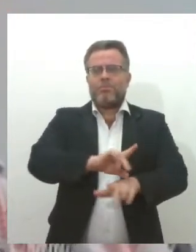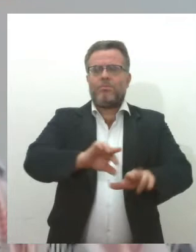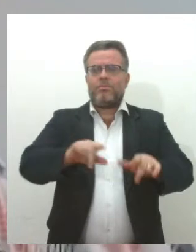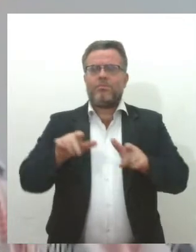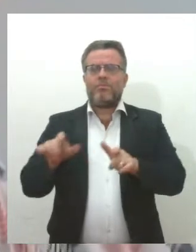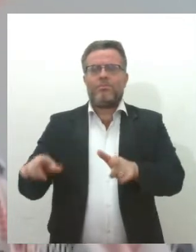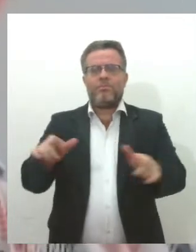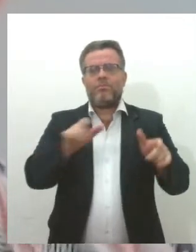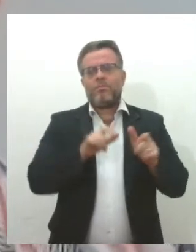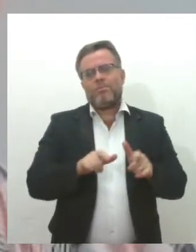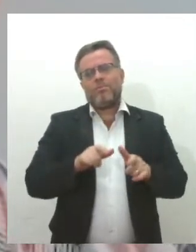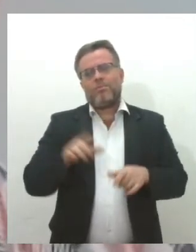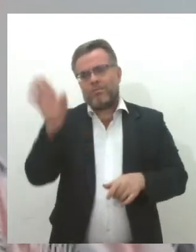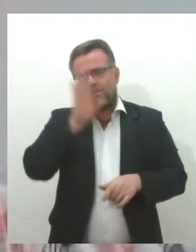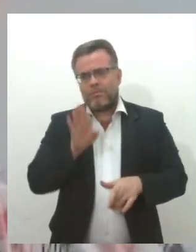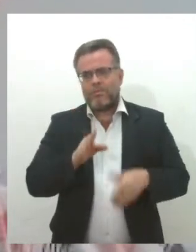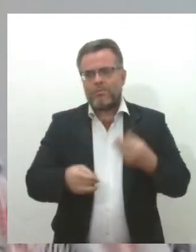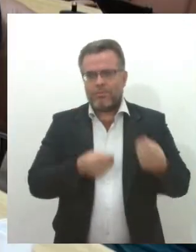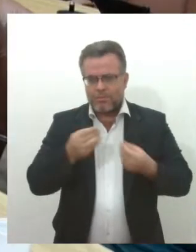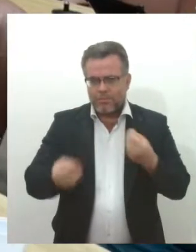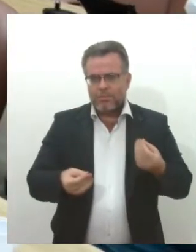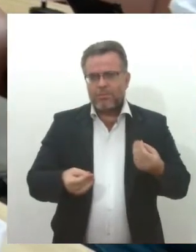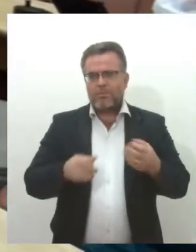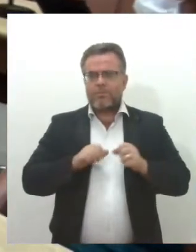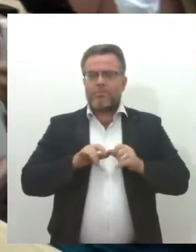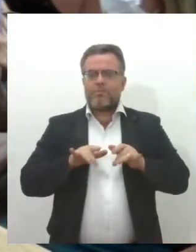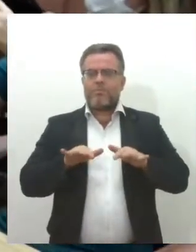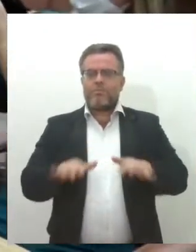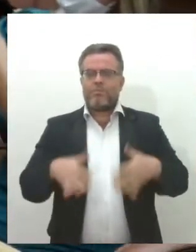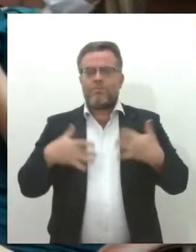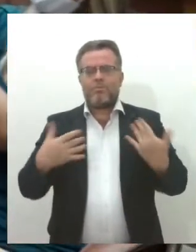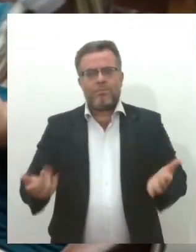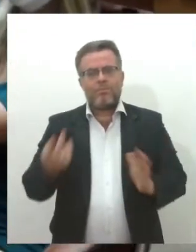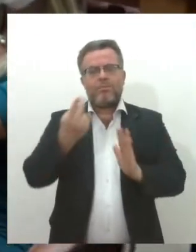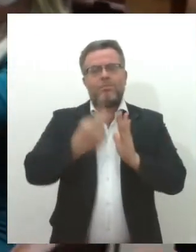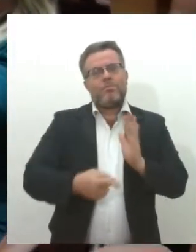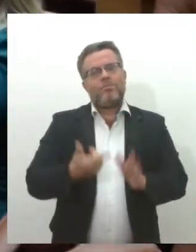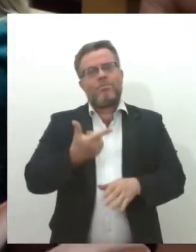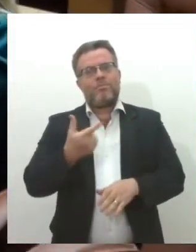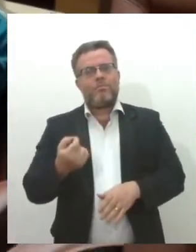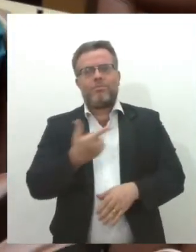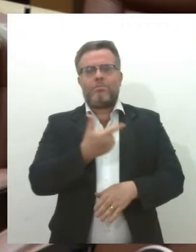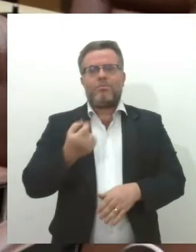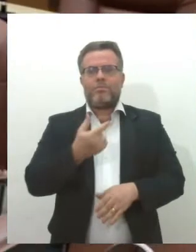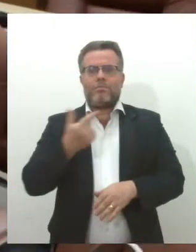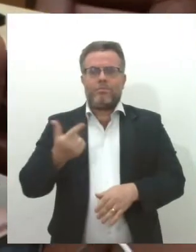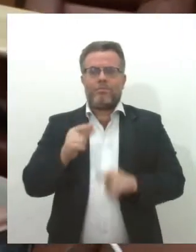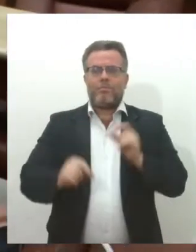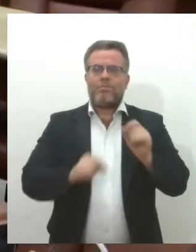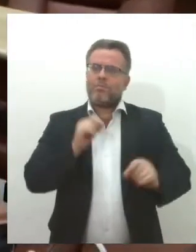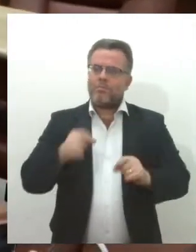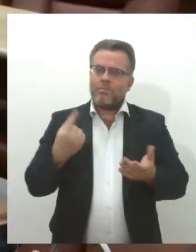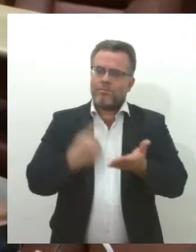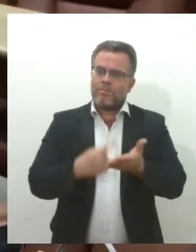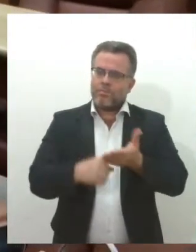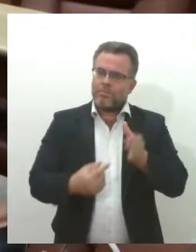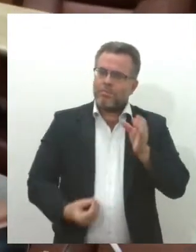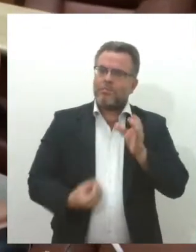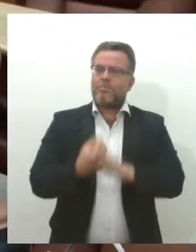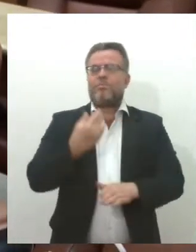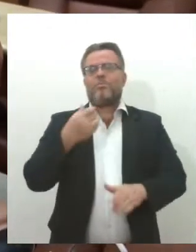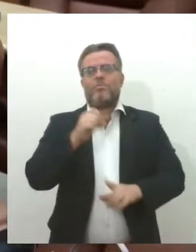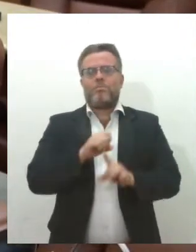estados do nosso país e além-fronteiras já o projeto 22022 dá daqui de Lima institui a sociedade